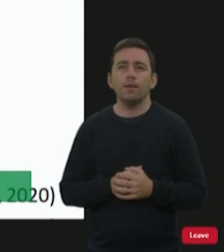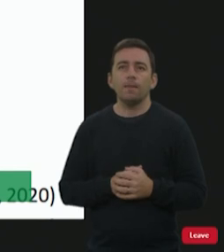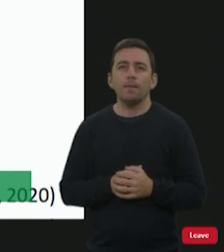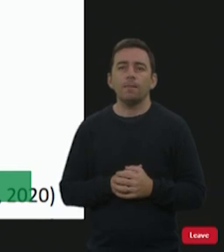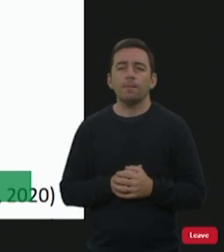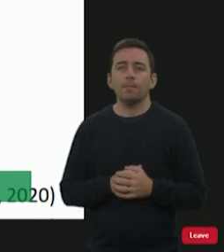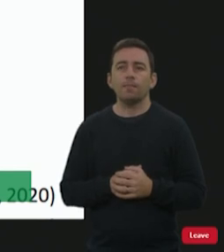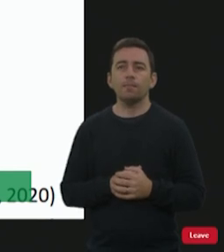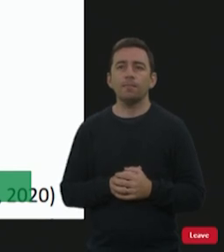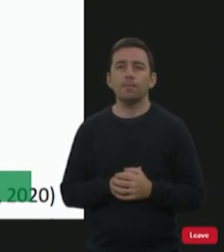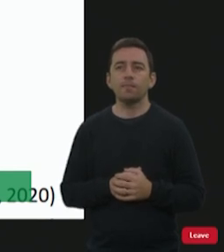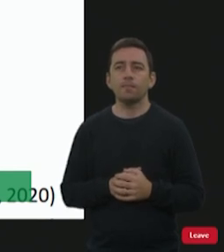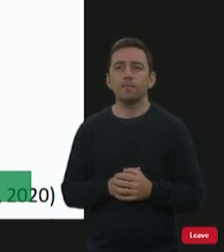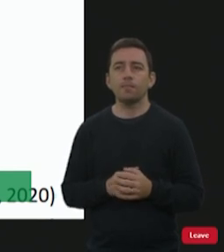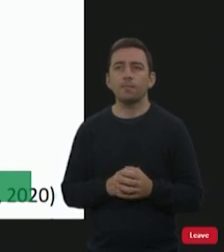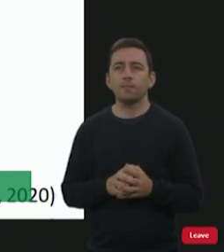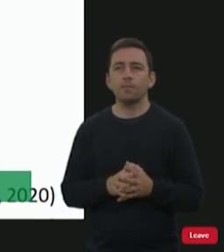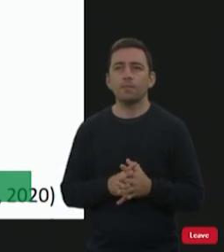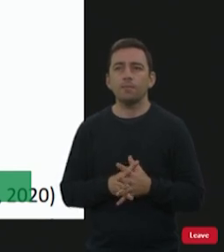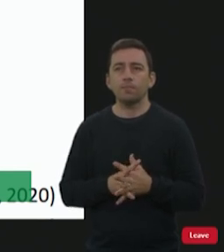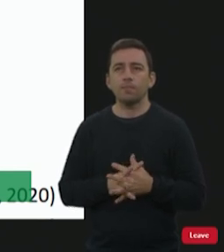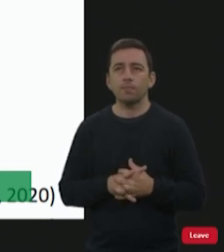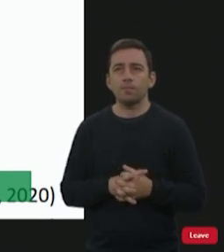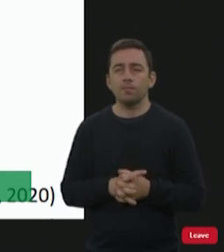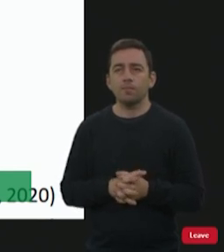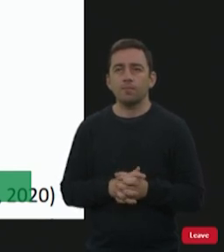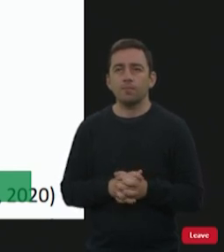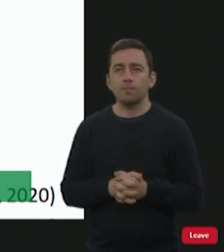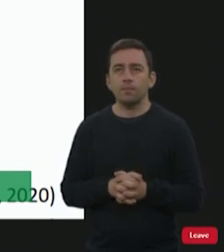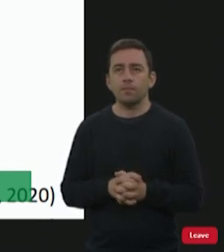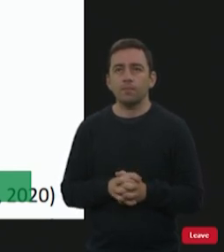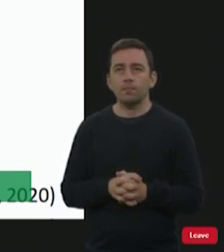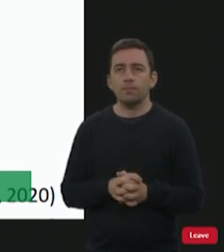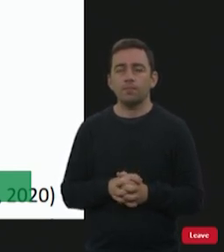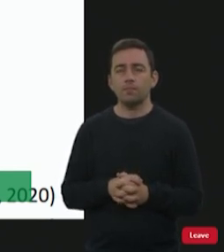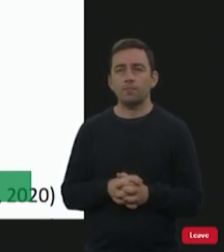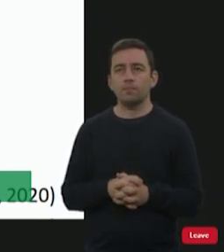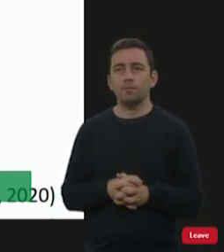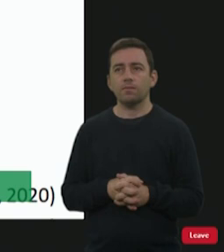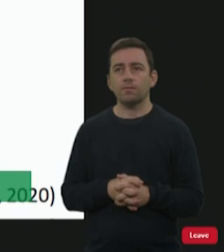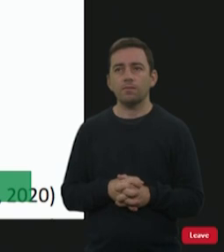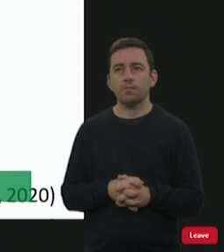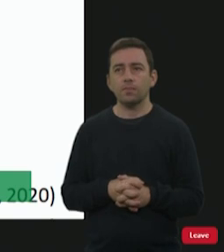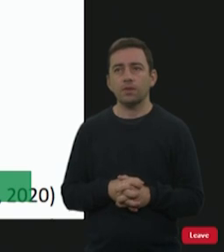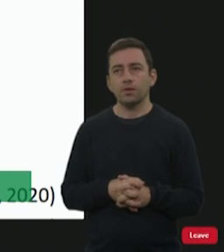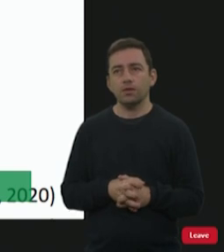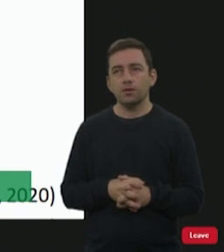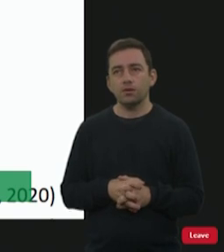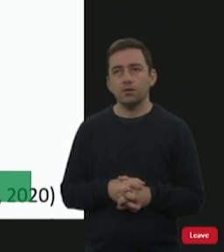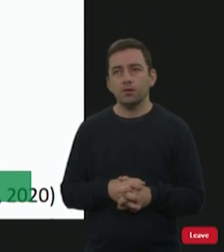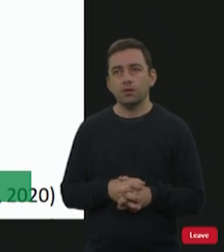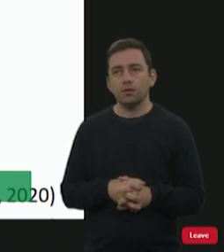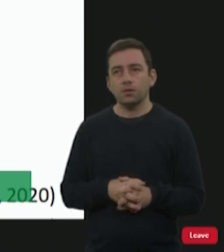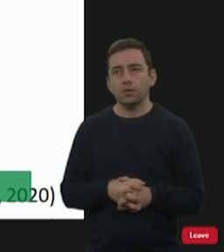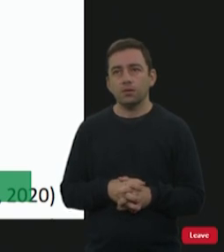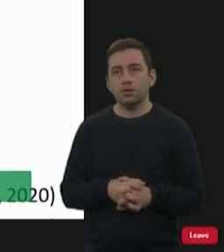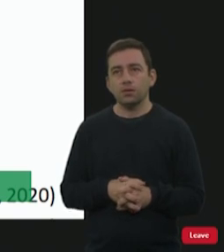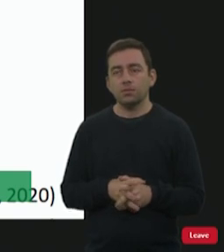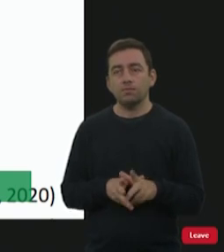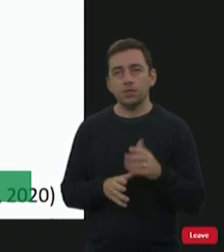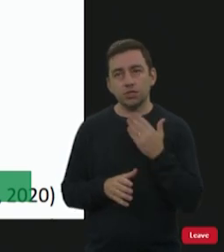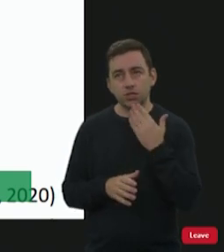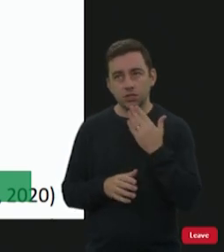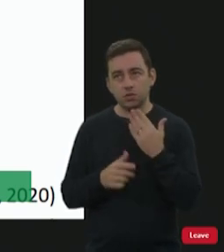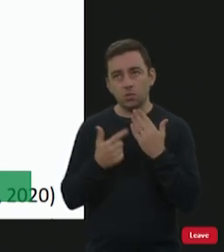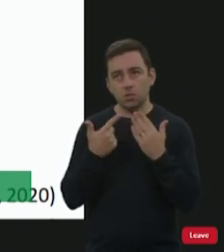Doutor, como consideração... Com licença, eu vou atender o pedido aqui do pessoal do público, eles pediram para passar para a próxima